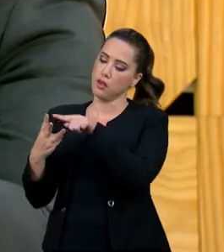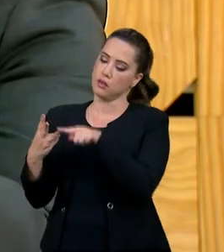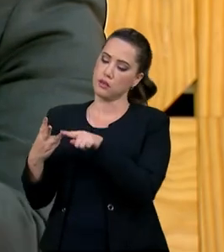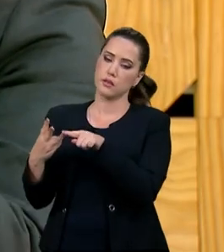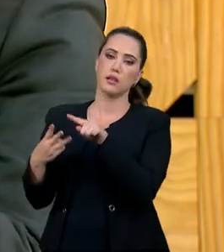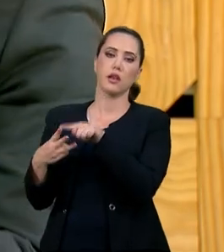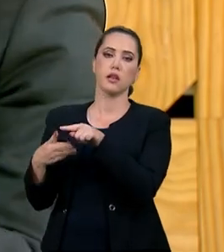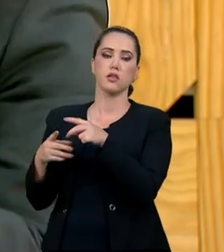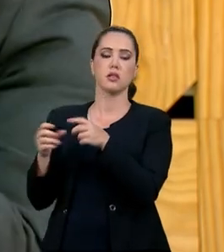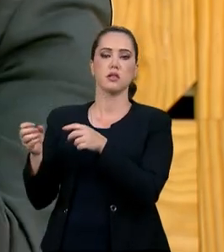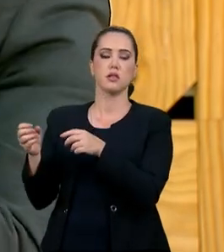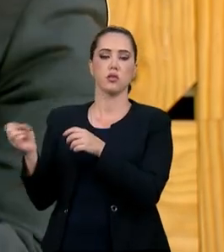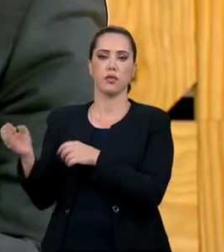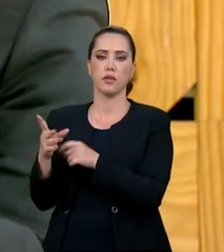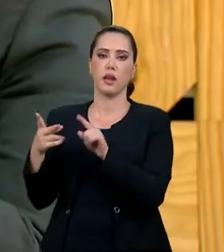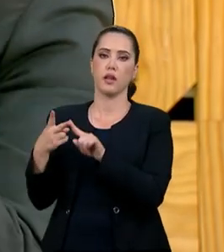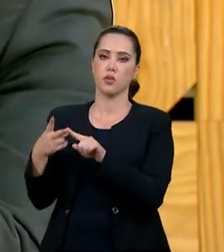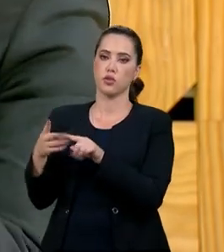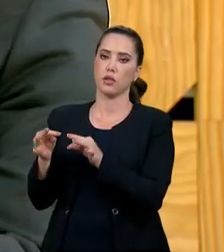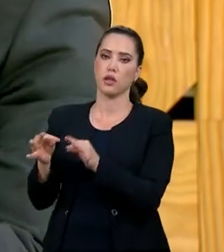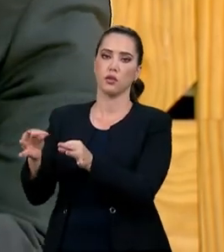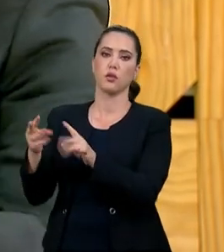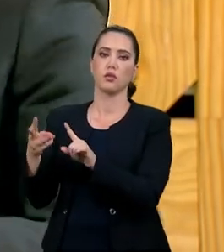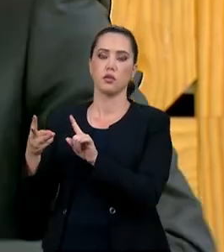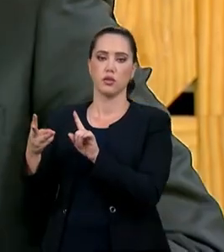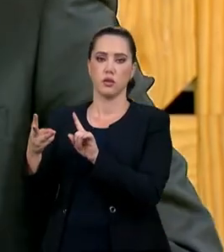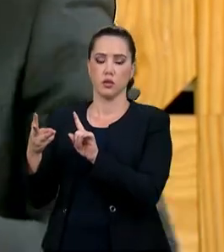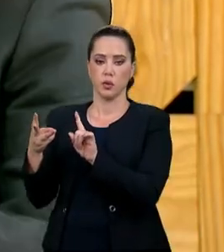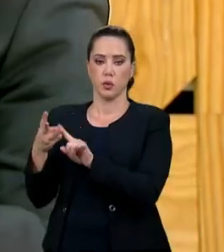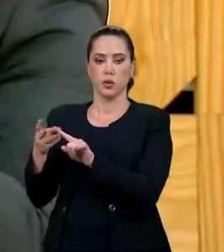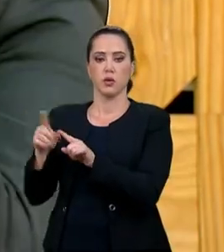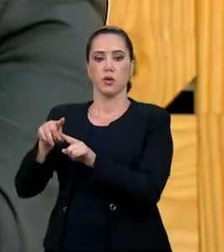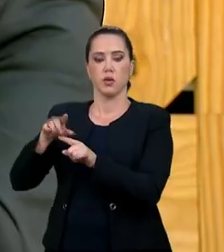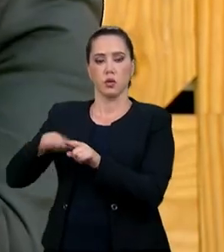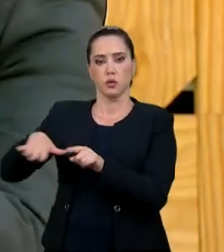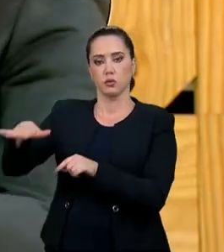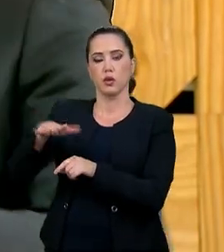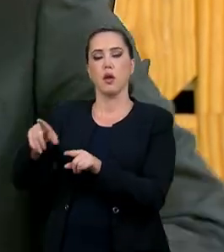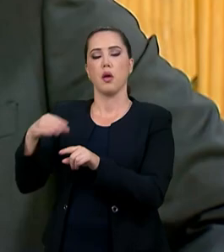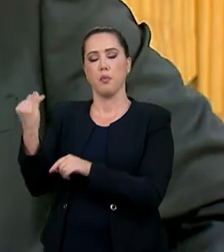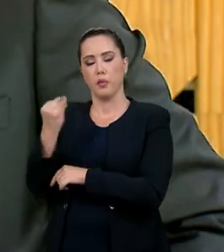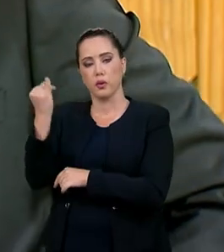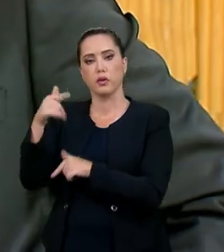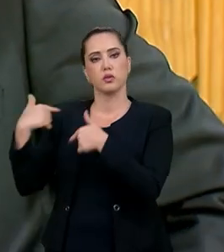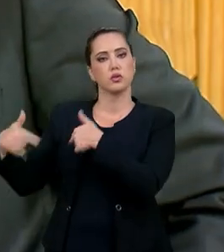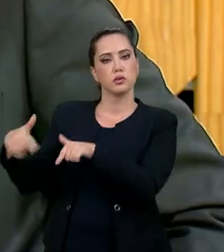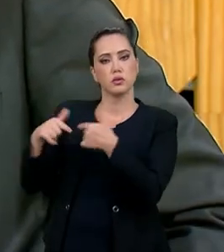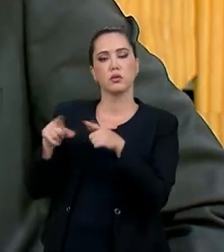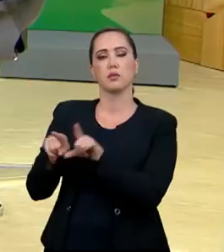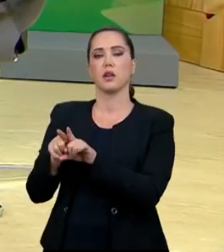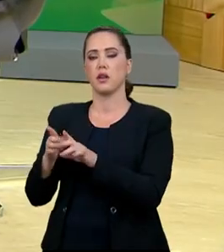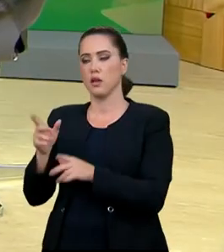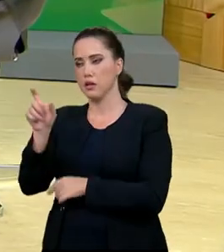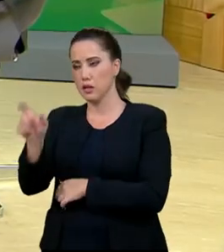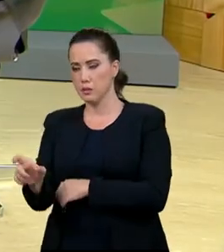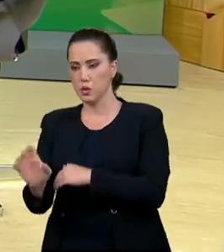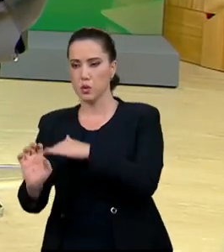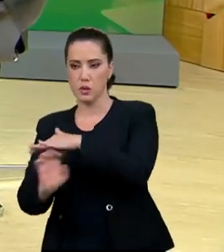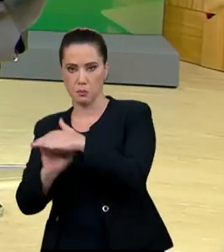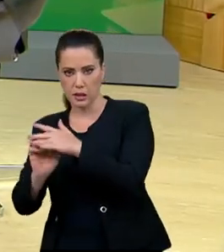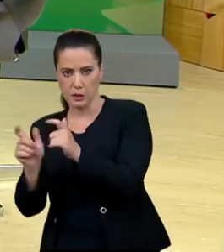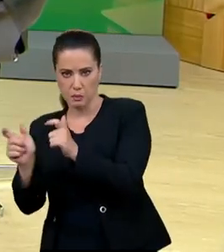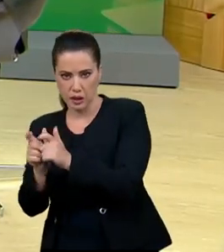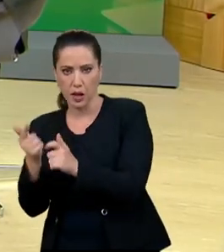Essas três áreas são muito trabalhadas ali no Ministério e chegam aos microempreendedores individuais no